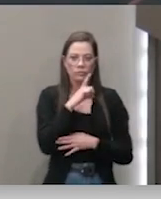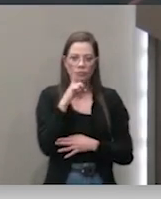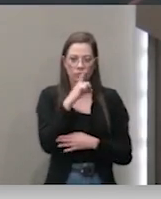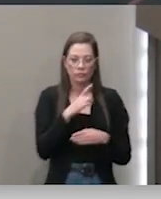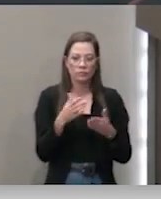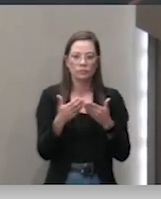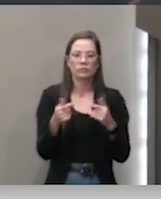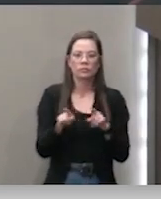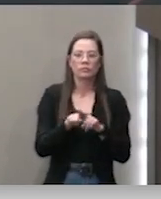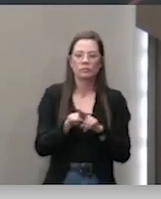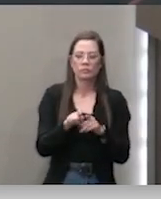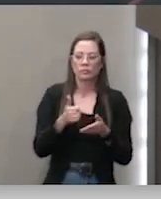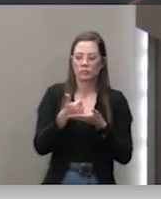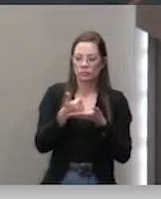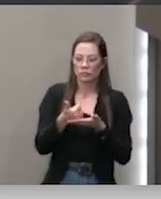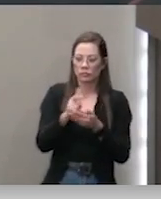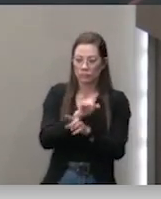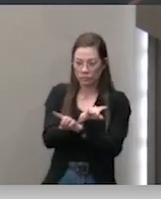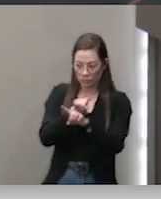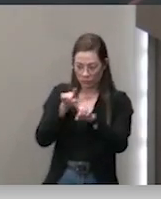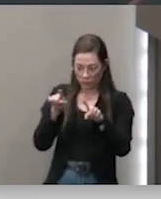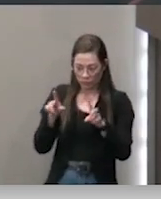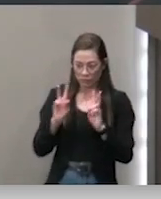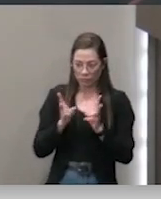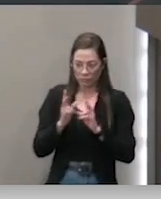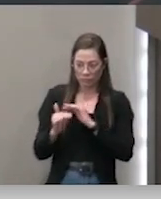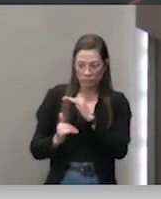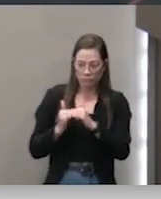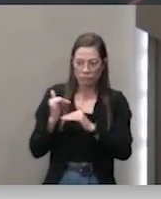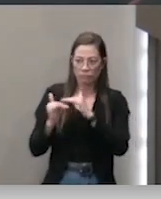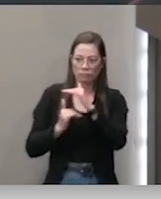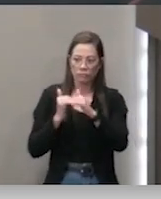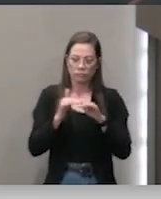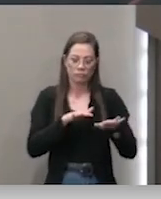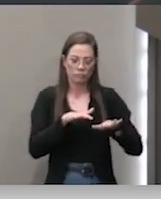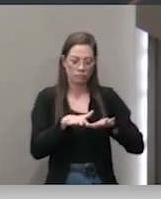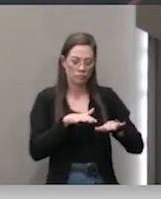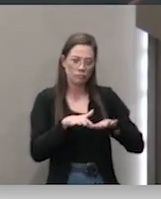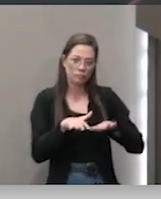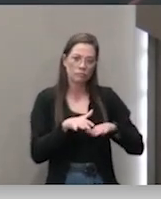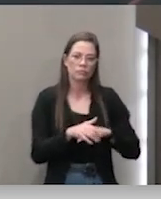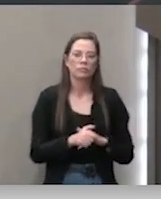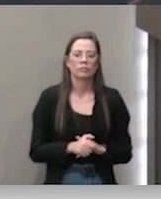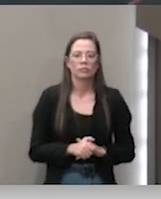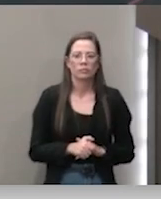Peço o apoio para cada vez mais crescer o movimento comunitário, né?